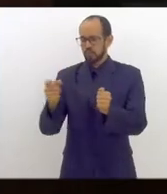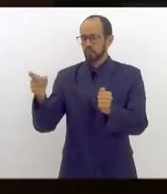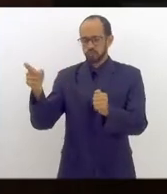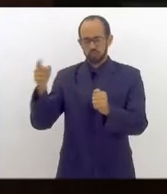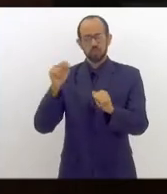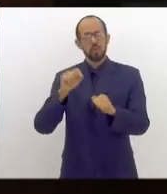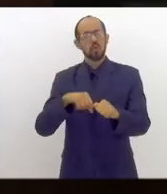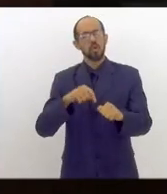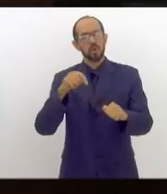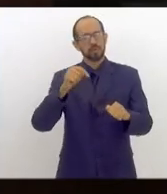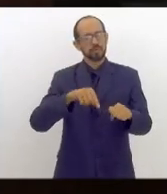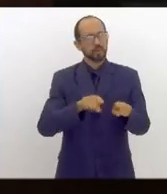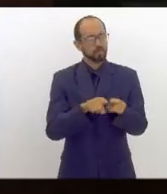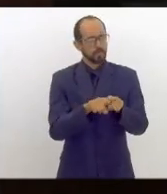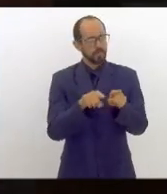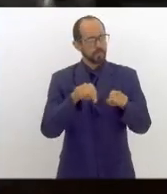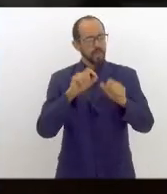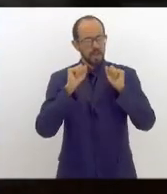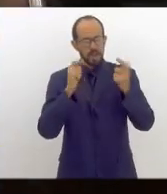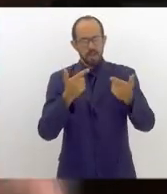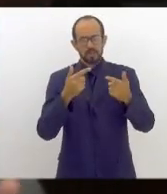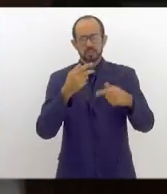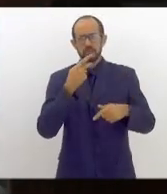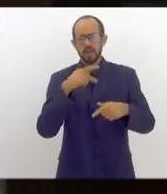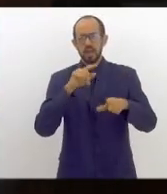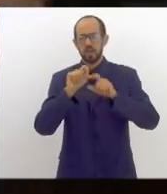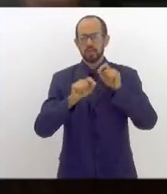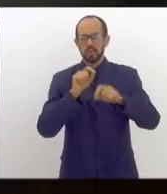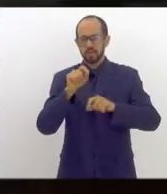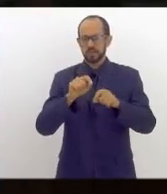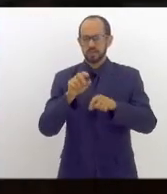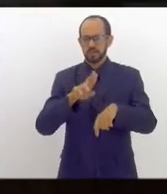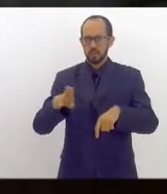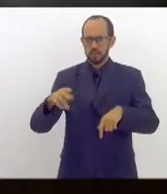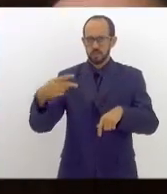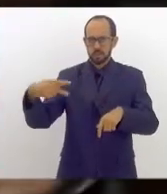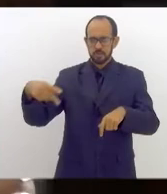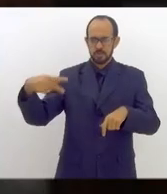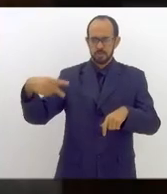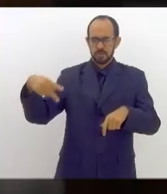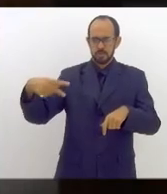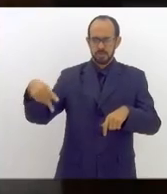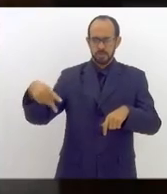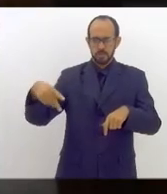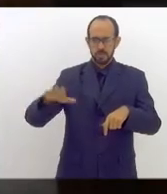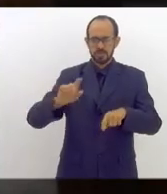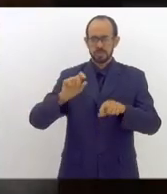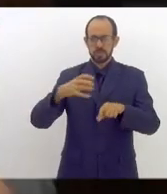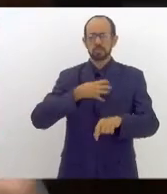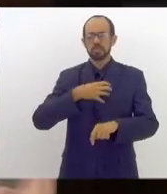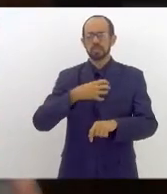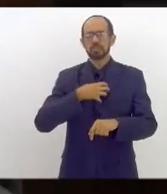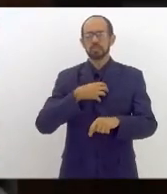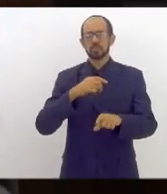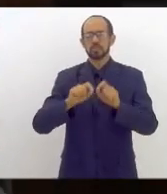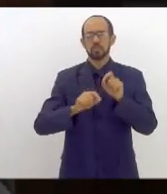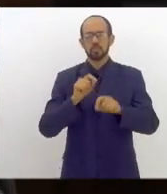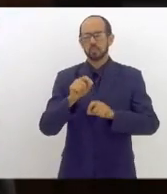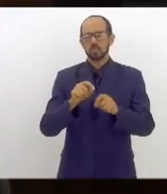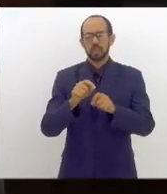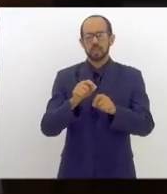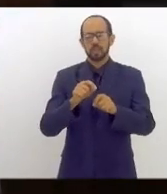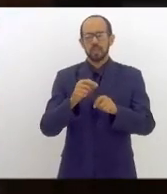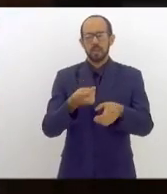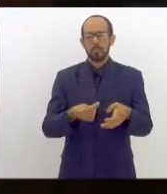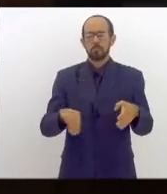no sentido de em nome em nome deles eles não me deram essa procuração mas eu me sinto integrante